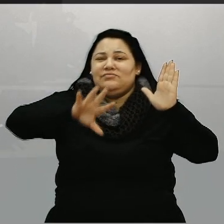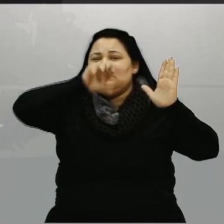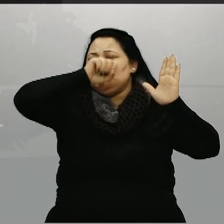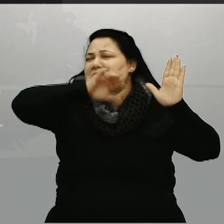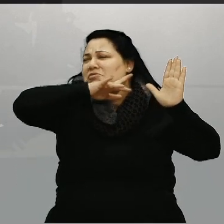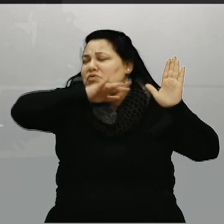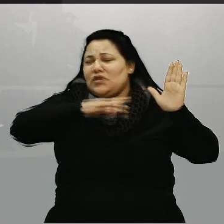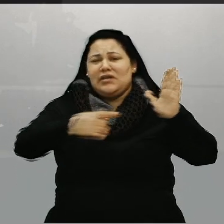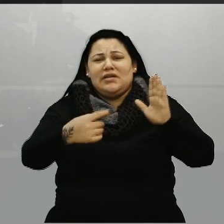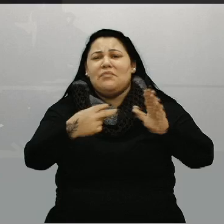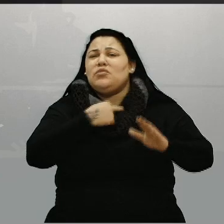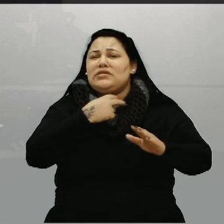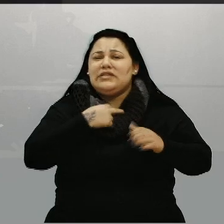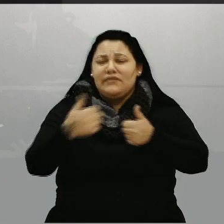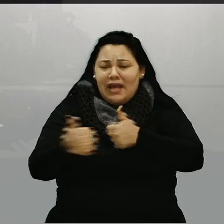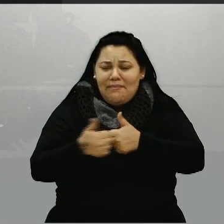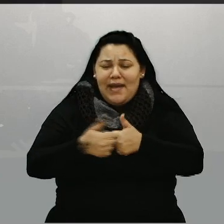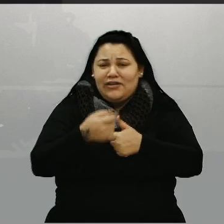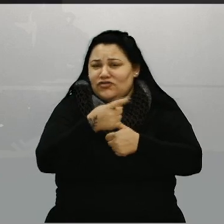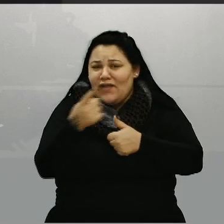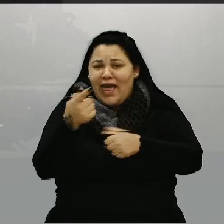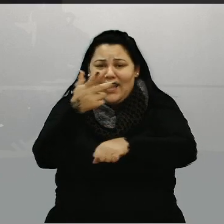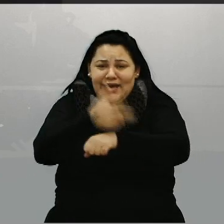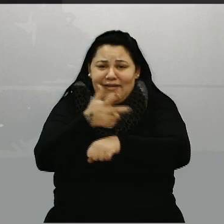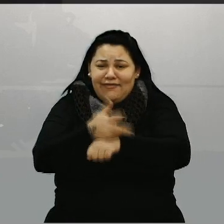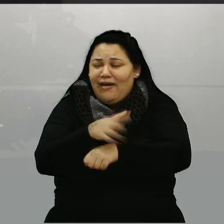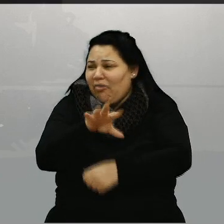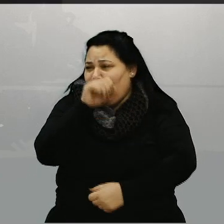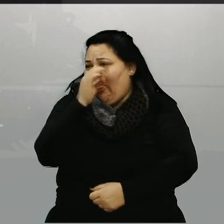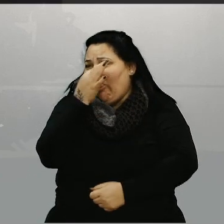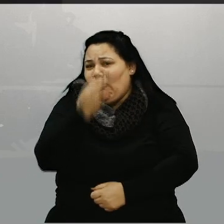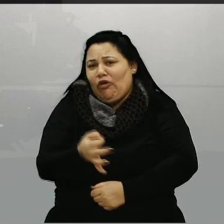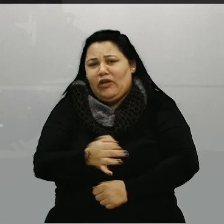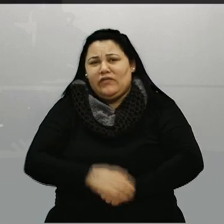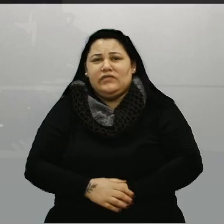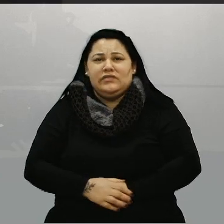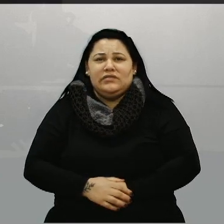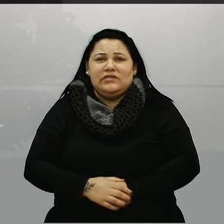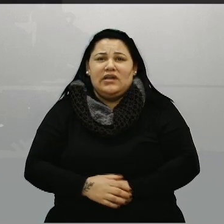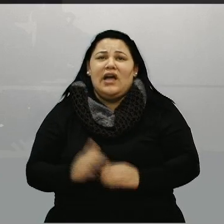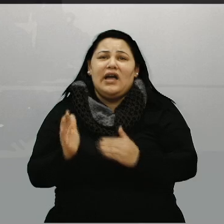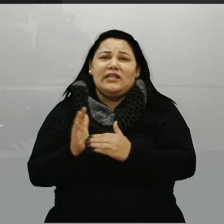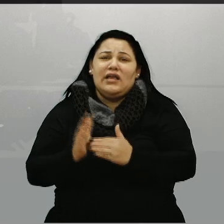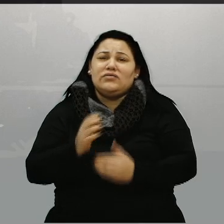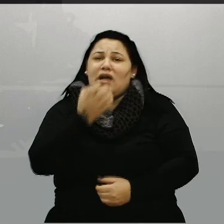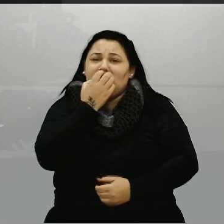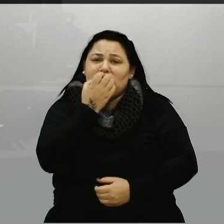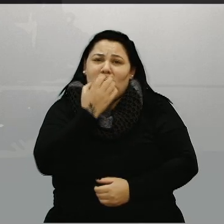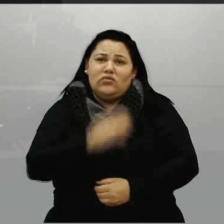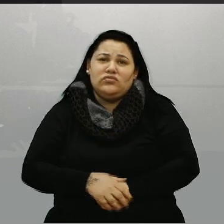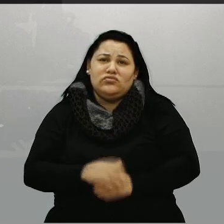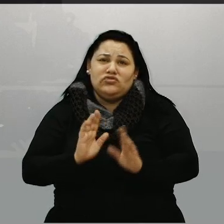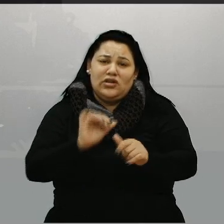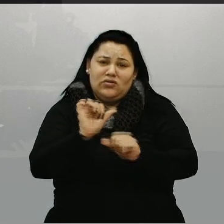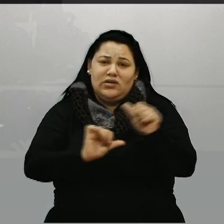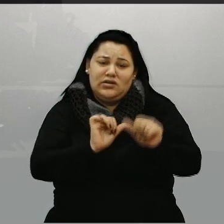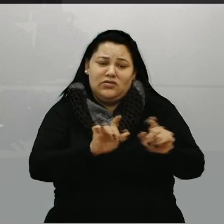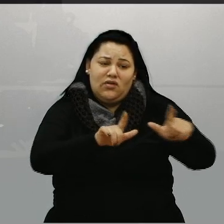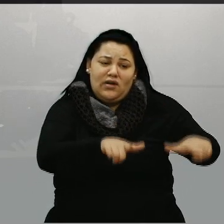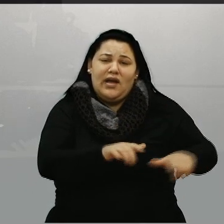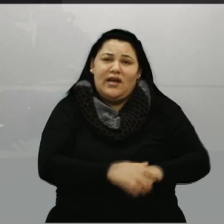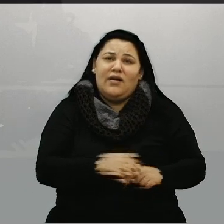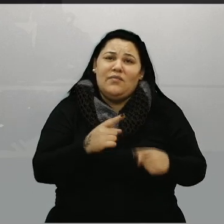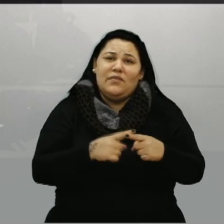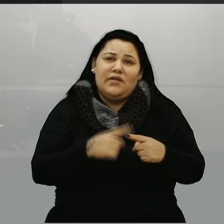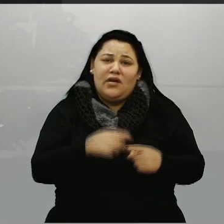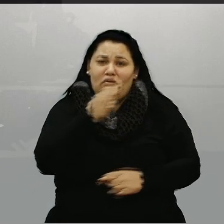chegar perto, a gente vai gravar lá, é insuportável. Até os cachorrinhos das casas já estão mudando de lugar lá para ficar pelo mau cheiro que